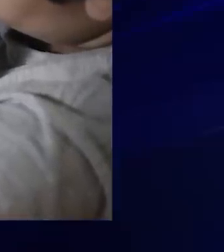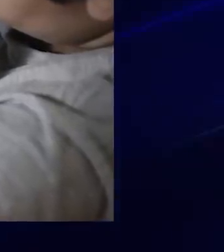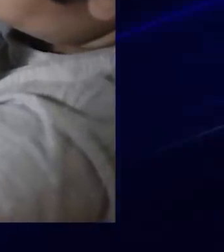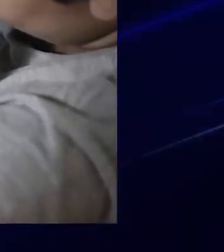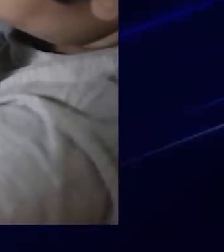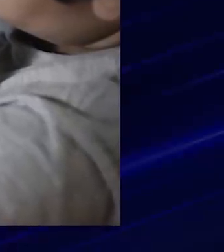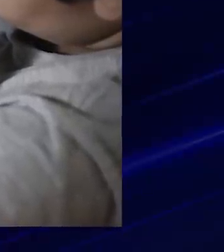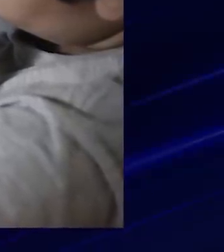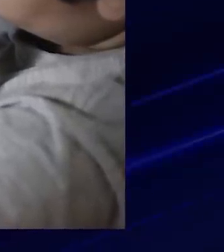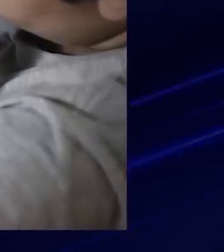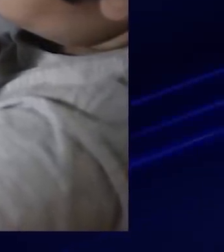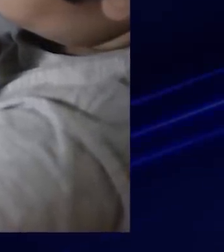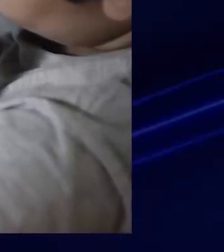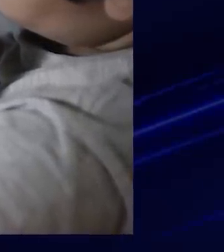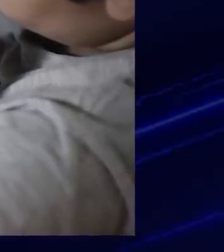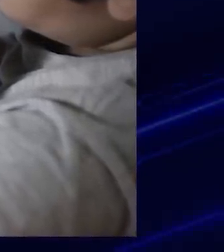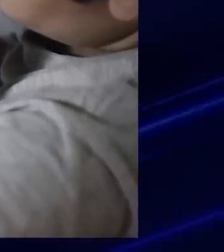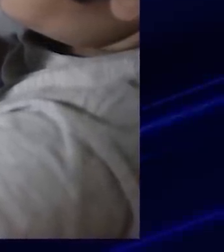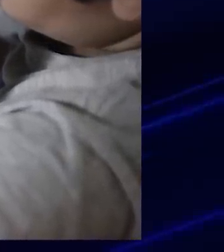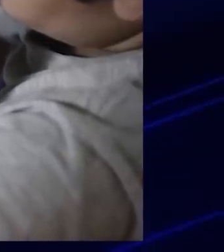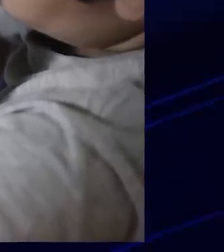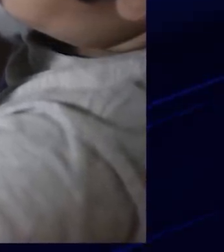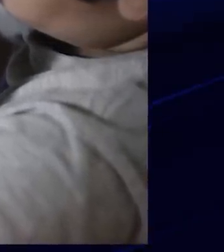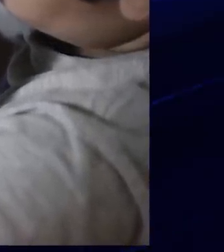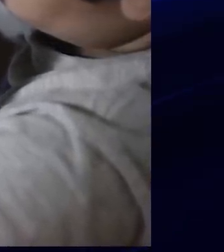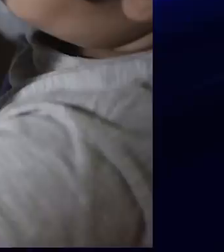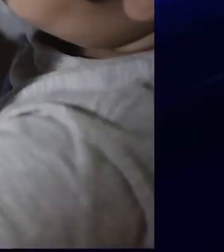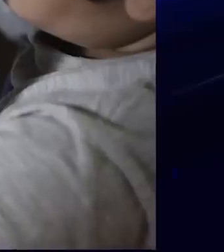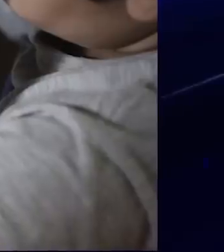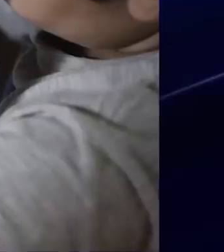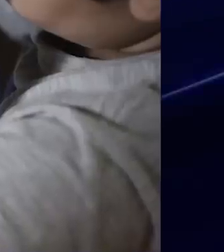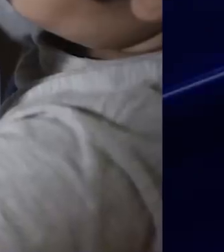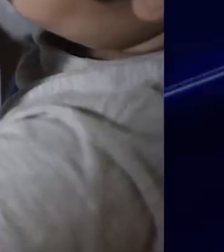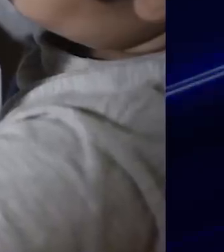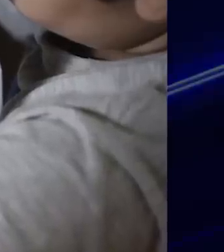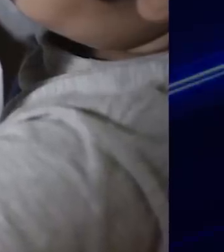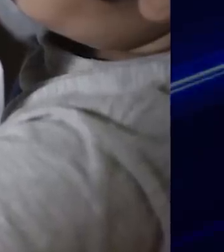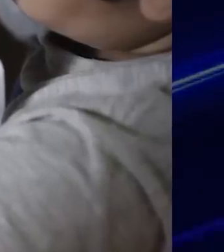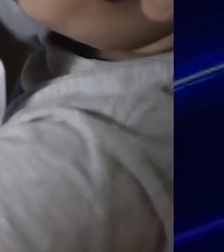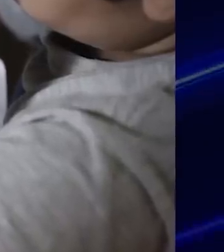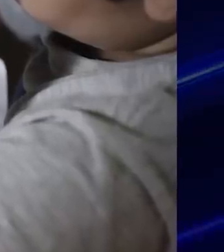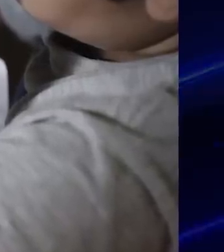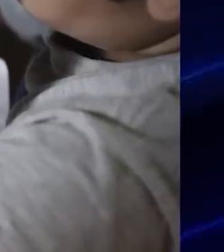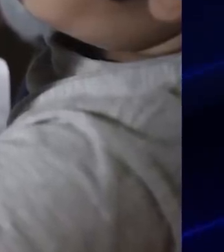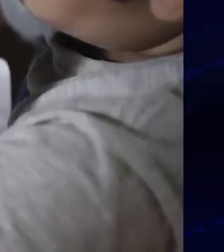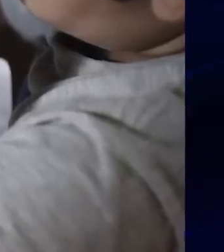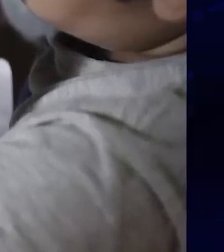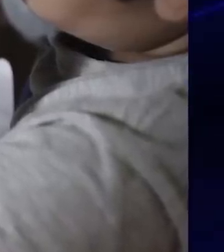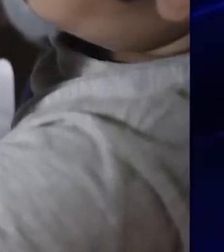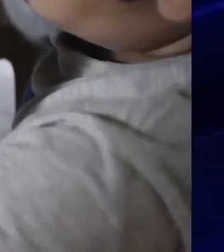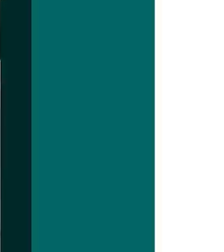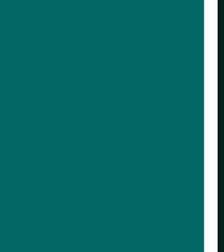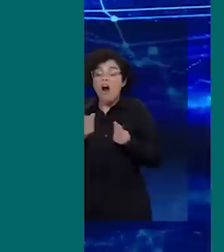da alfabetização está previsto para acontecer ao longo de 2 anos, no primeiro e no segundo ano do